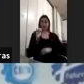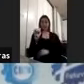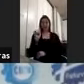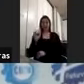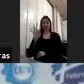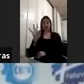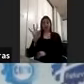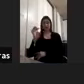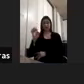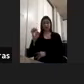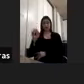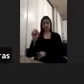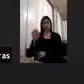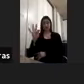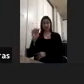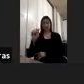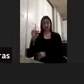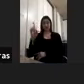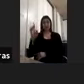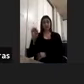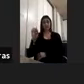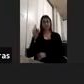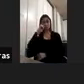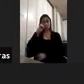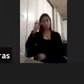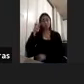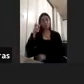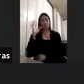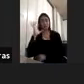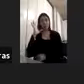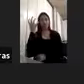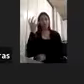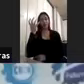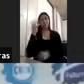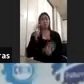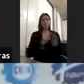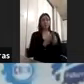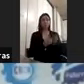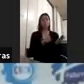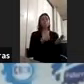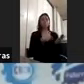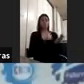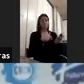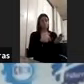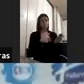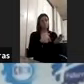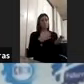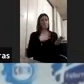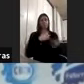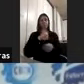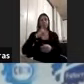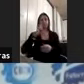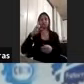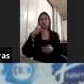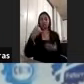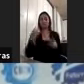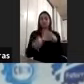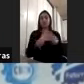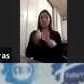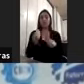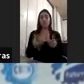de atestado. No momento da demissão, no momento de tudo isso. Entendi. É bom que a gente registre tudo isso.